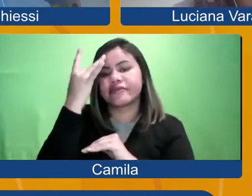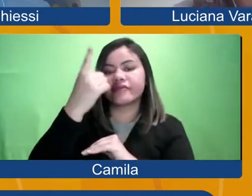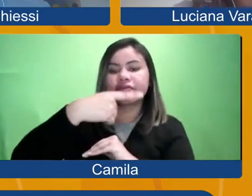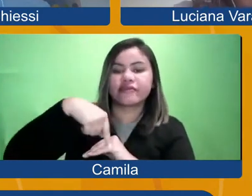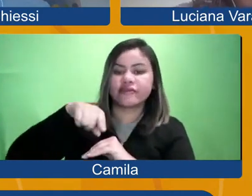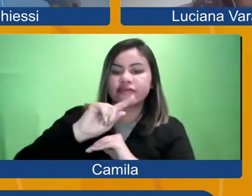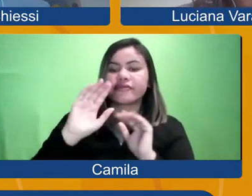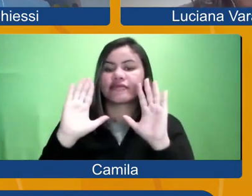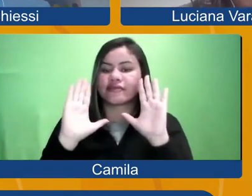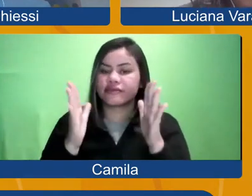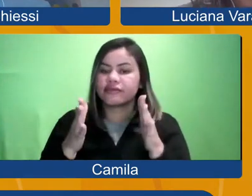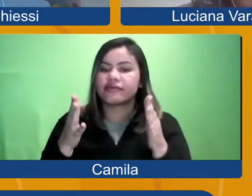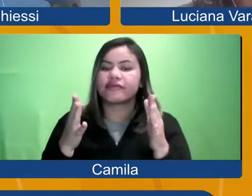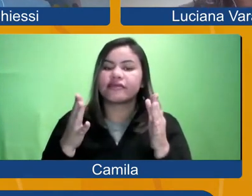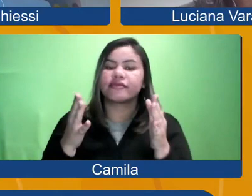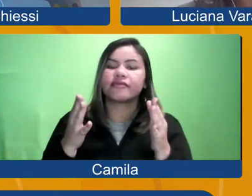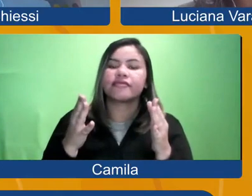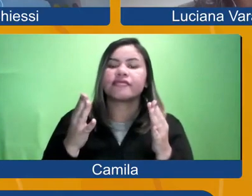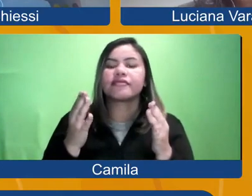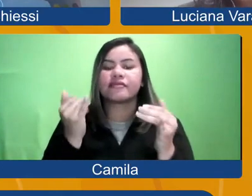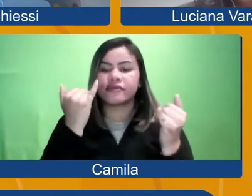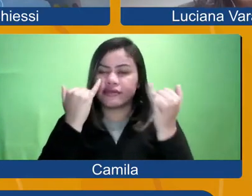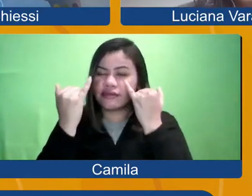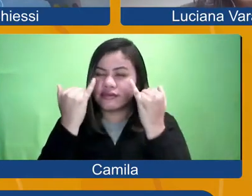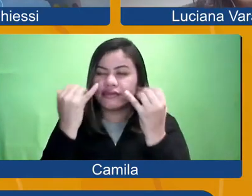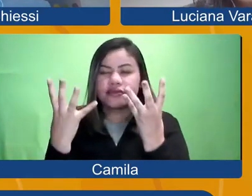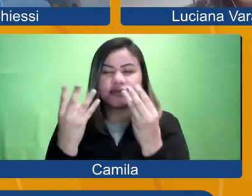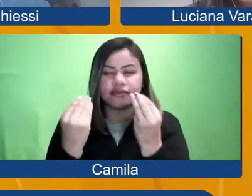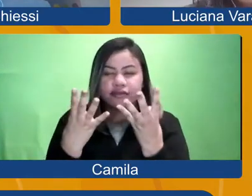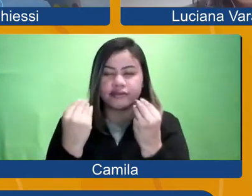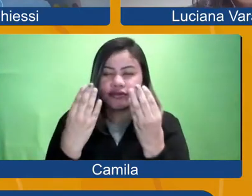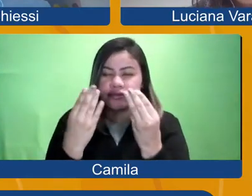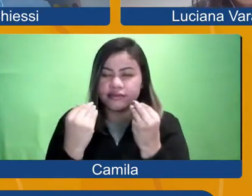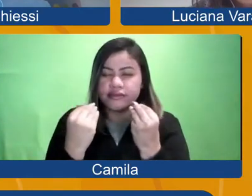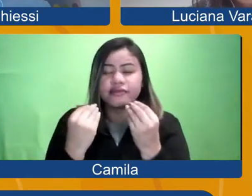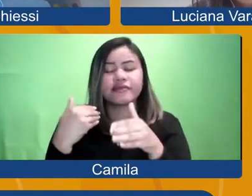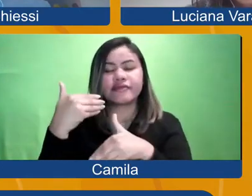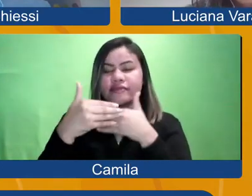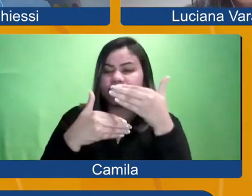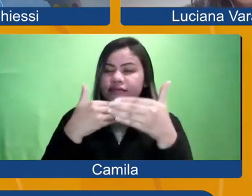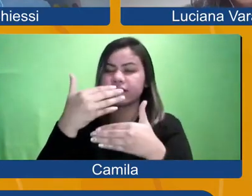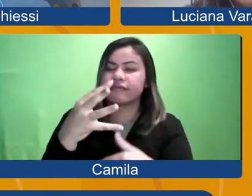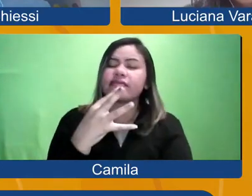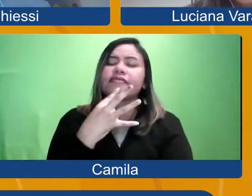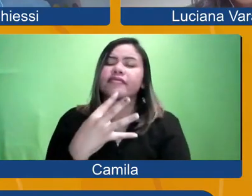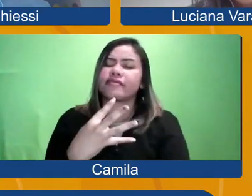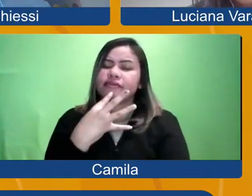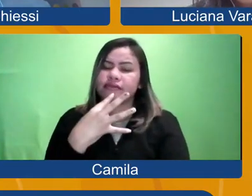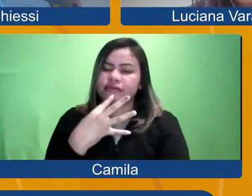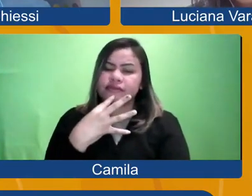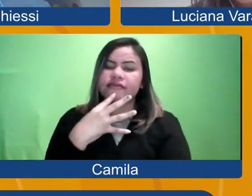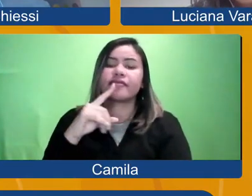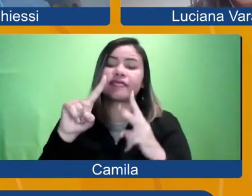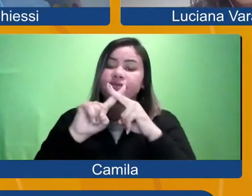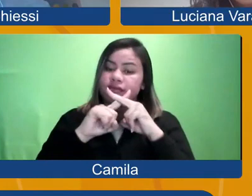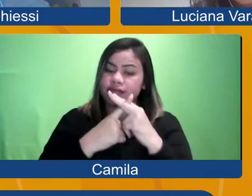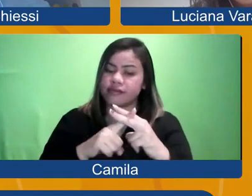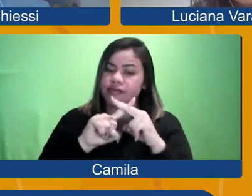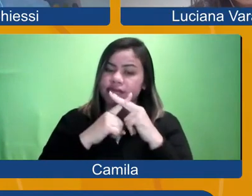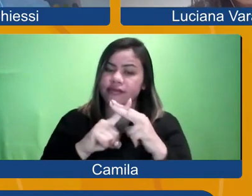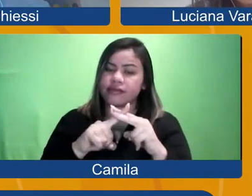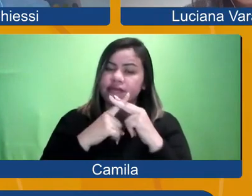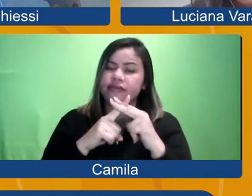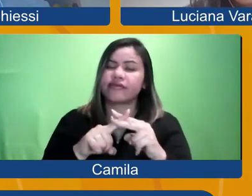bastante informação, a gente já conhece, né, alguns processos, a gente já tem instrumentos